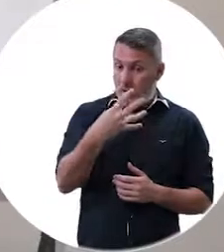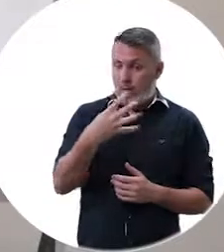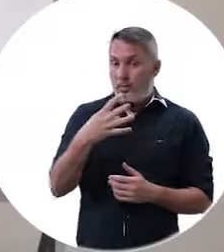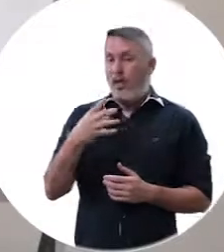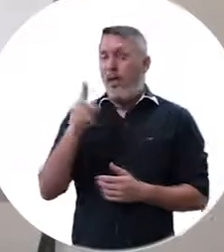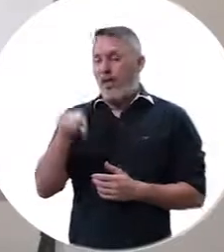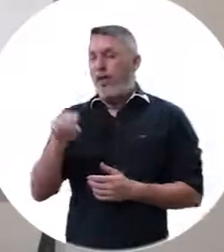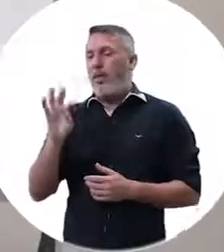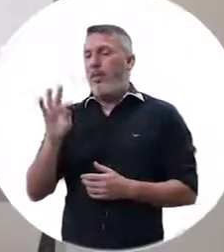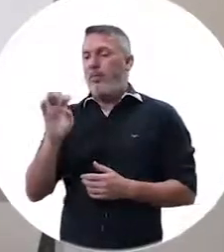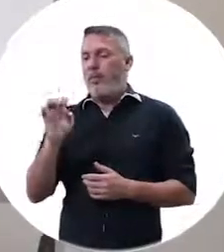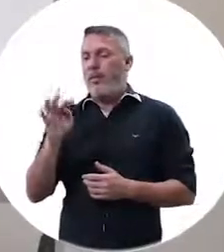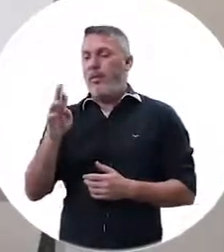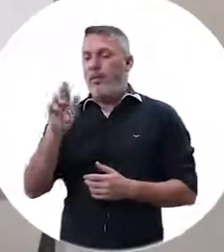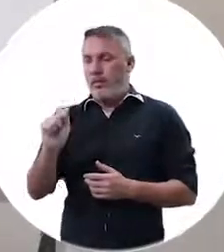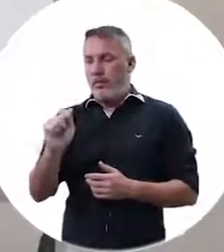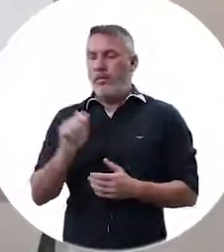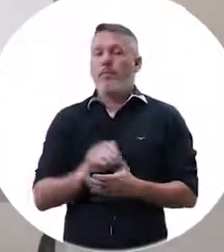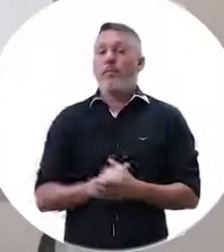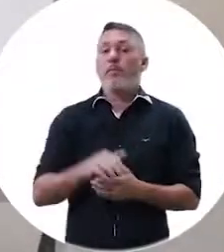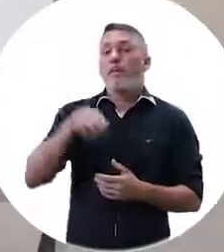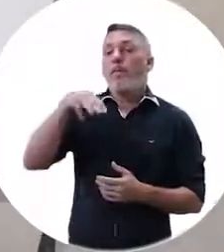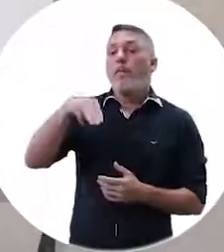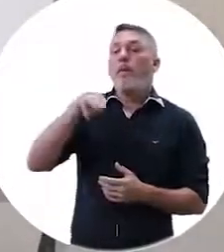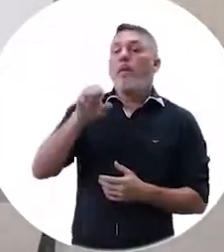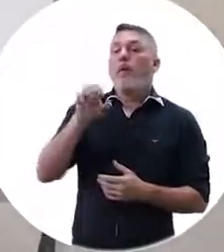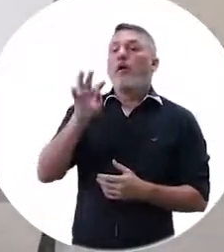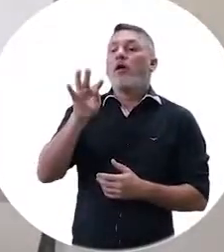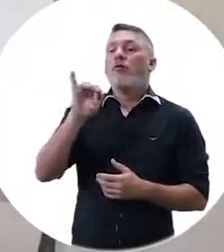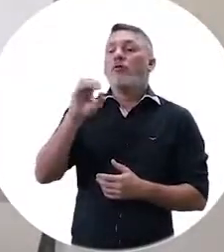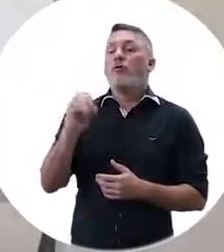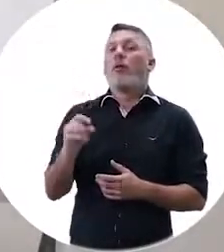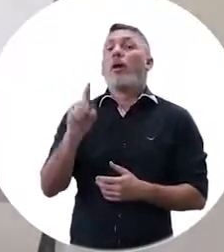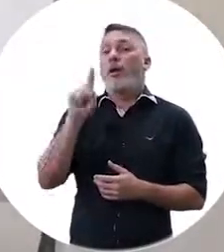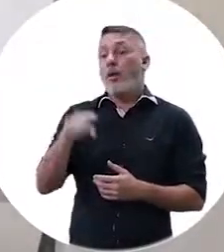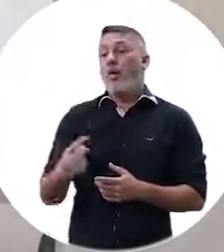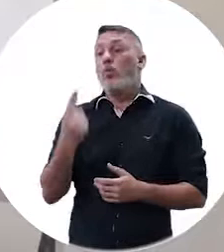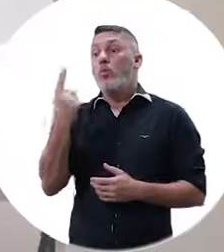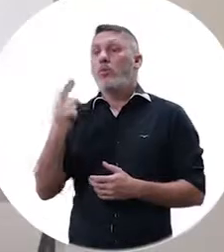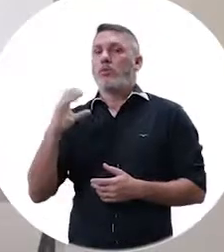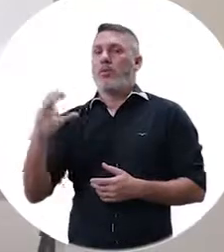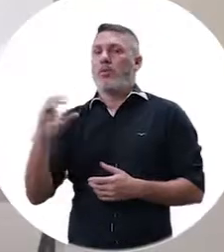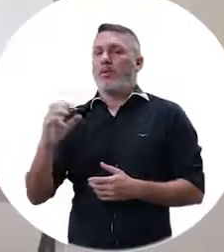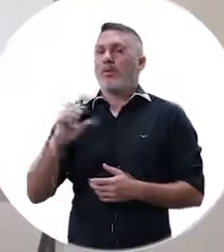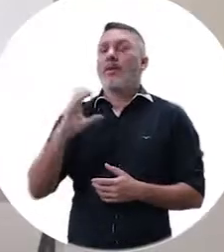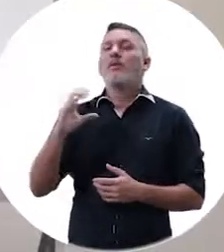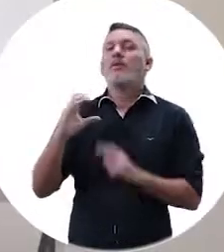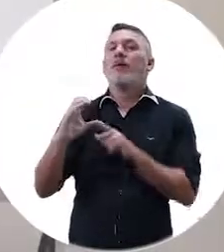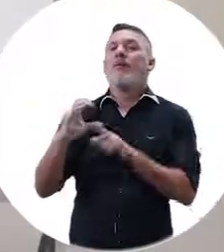Tetra 4, metil, radical com somente um carbono, correto?